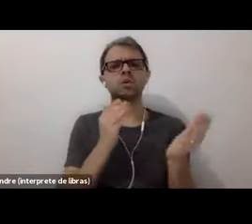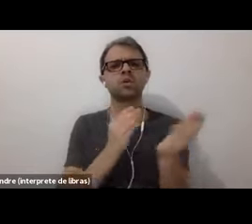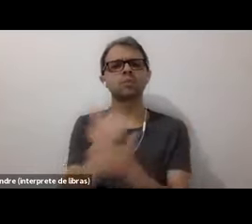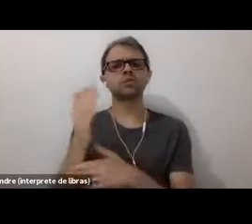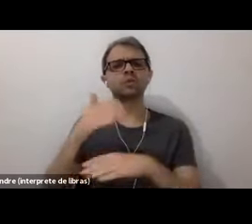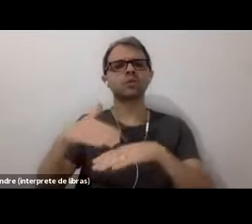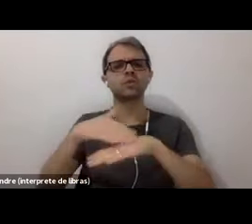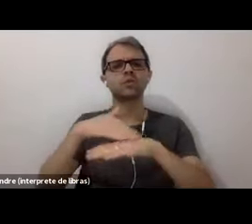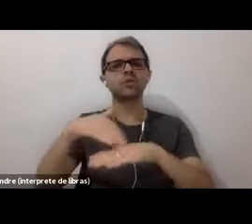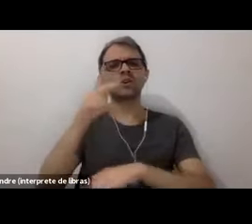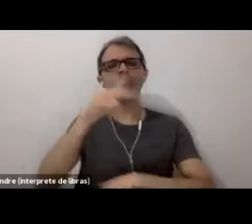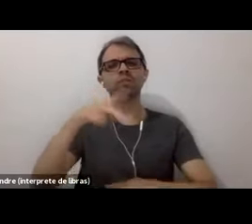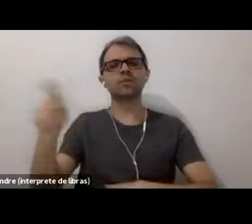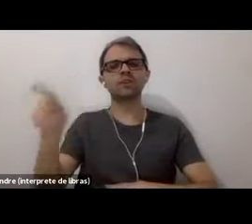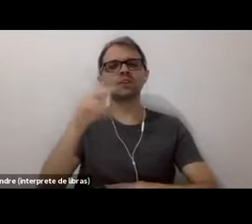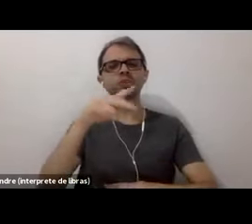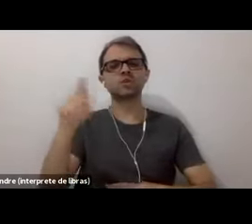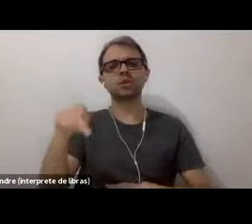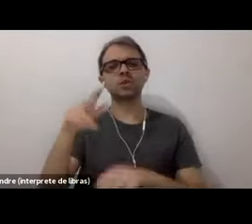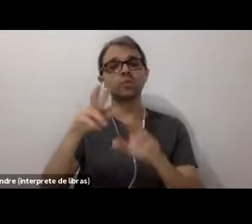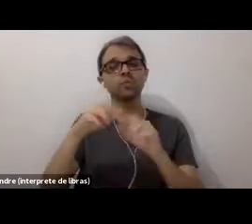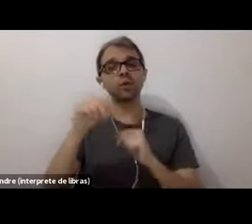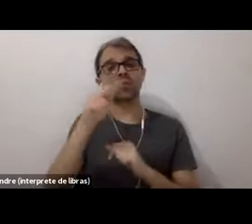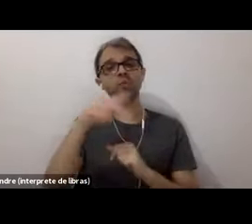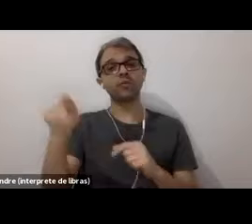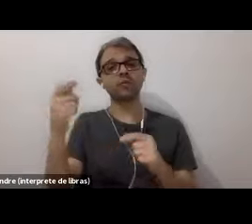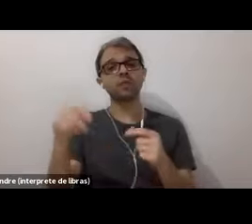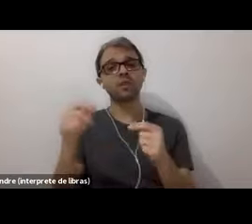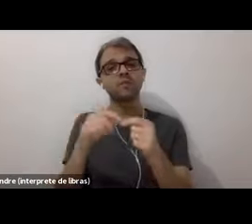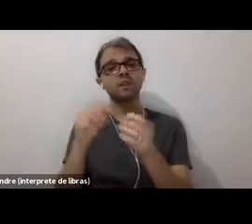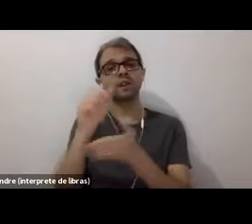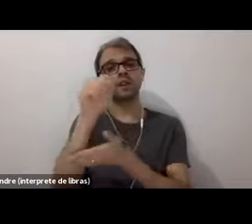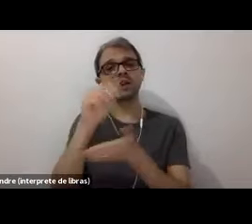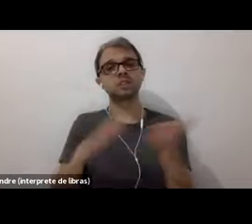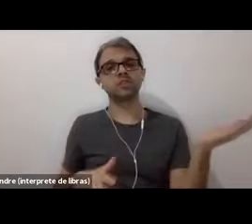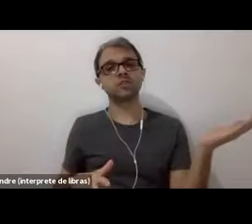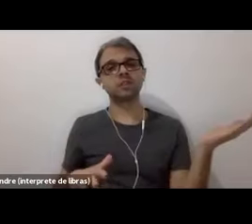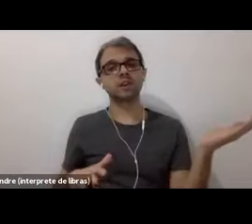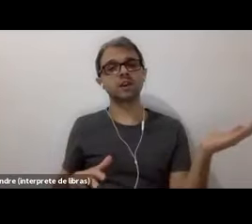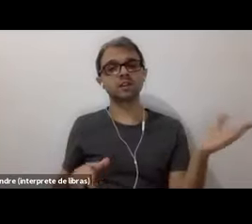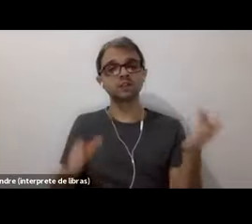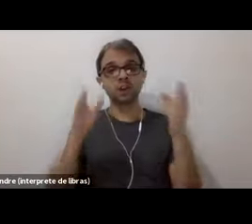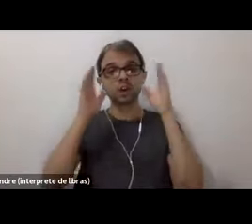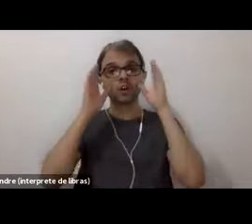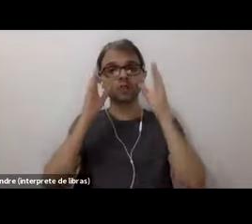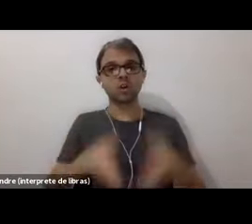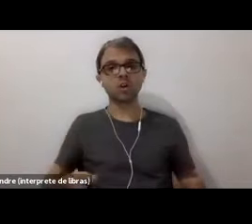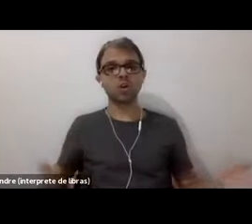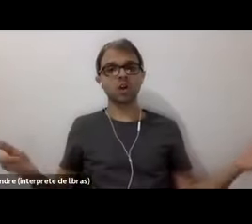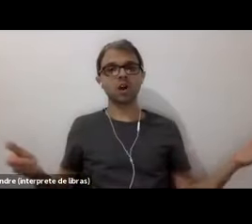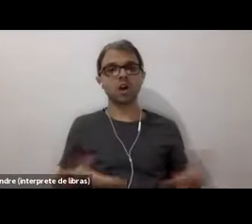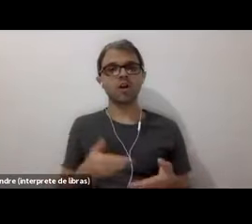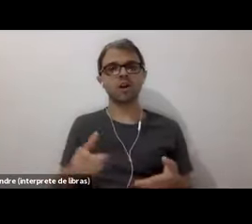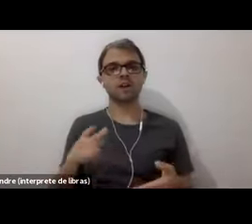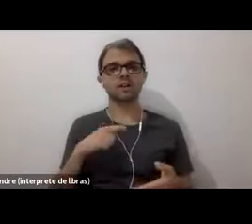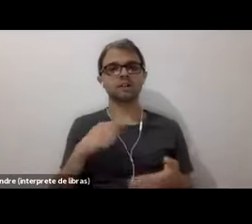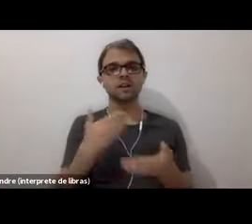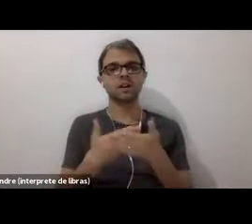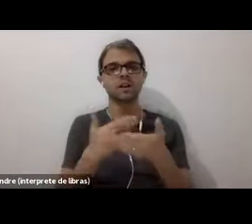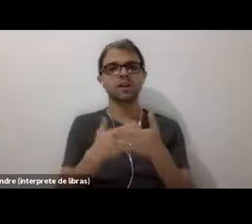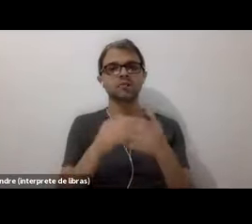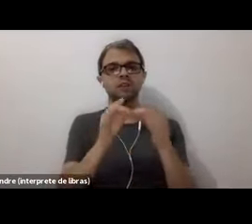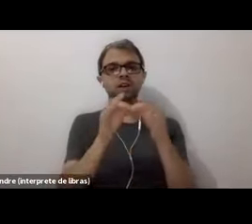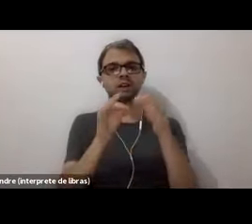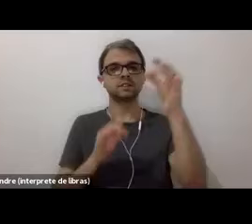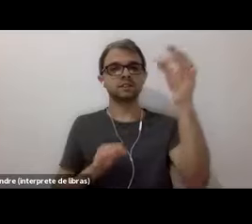atividades focadas para esse distanciamento, né, físico, e como imaginar isso, principalmente na educação infantil. E aí surgiram algumas